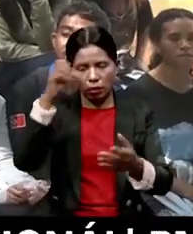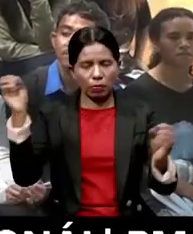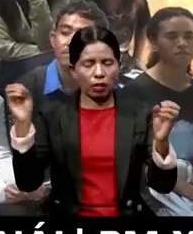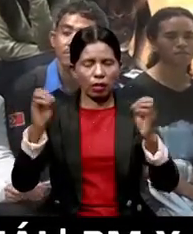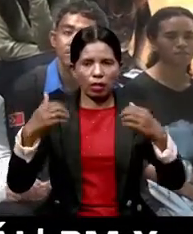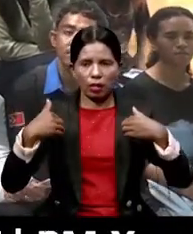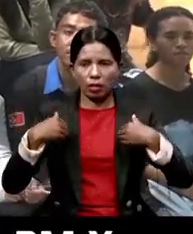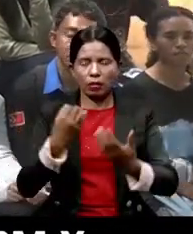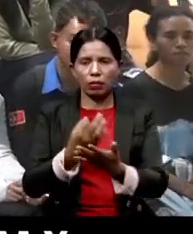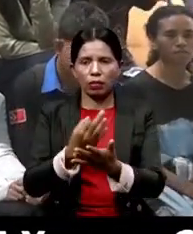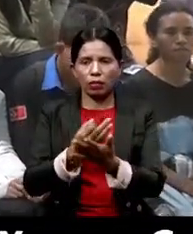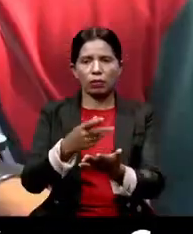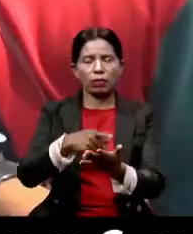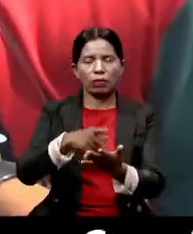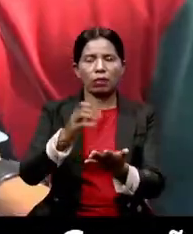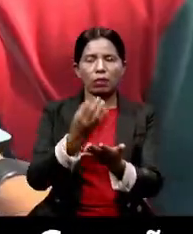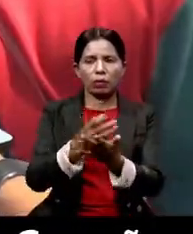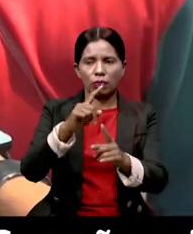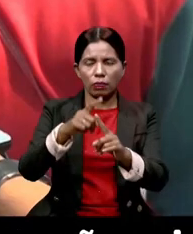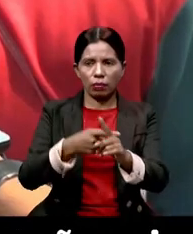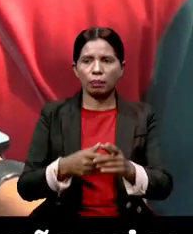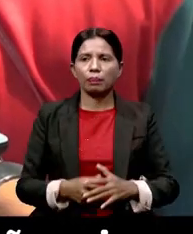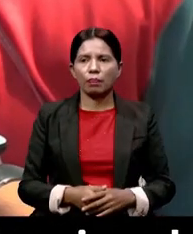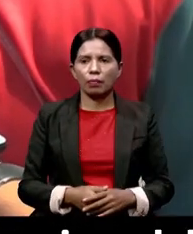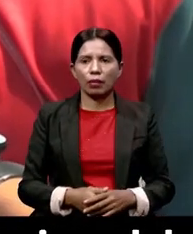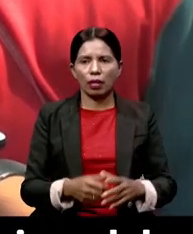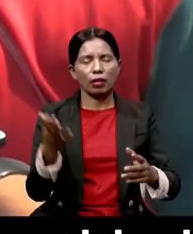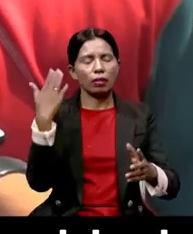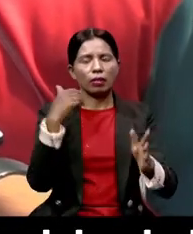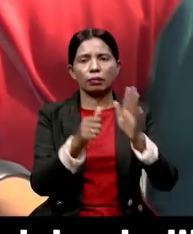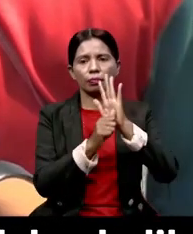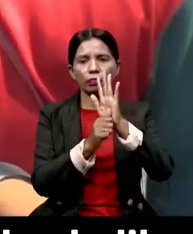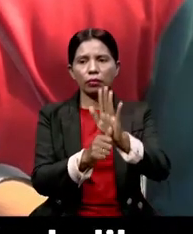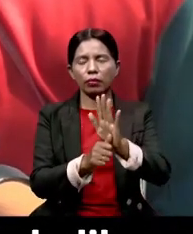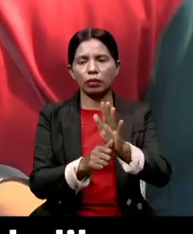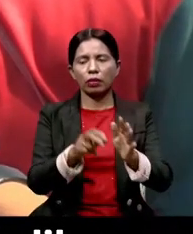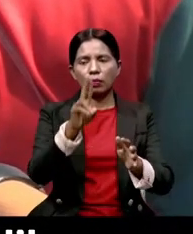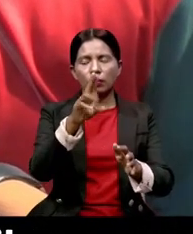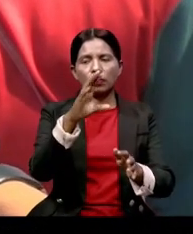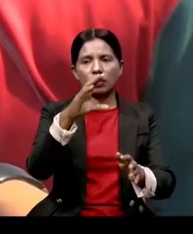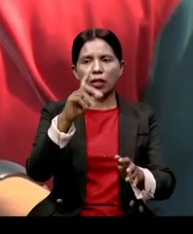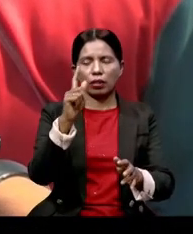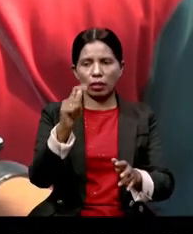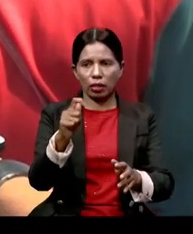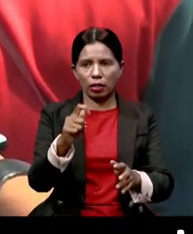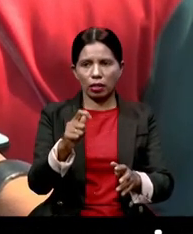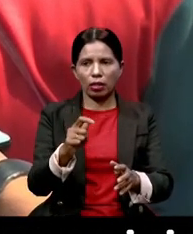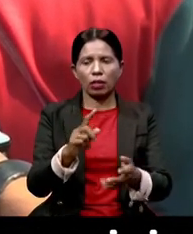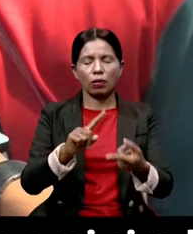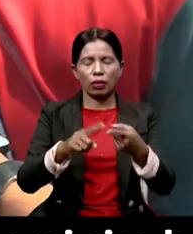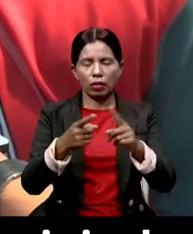atu selo propinas. Iha lugu kida ne be ma ka presenta iha hanesa iha UCT nomos iha kolega sira institusi